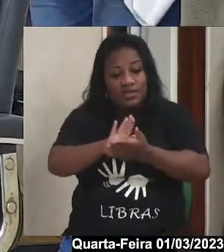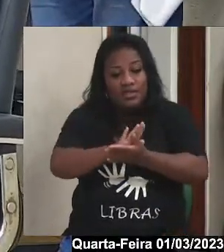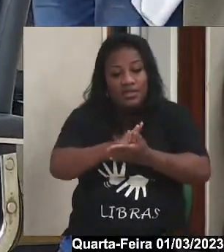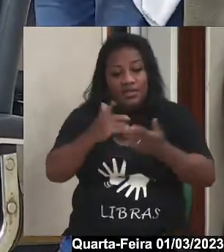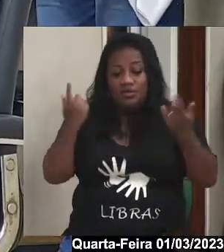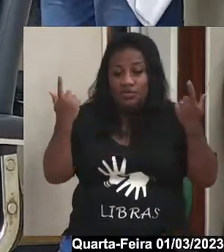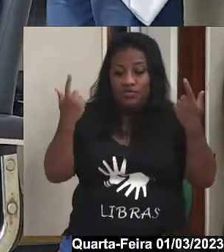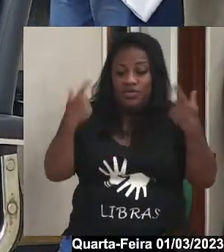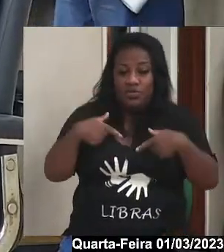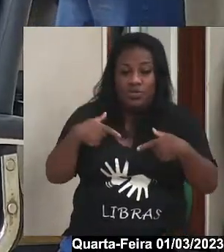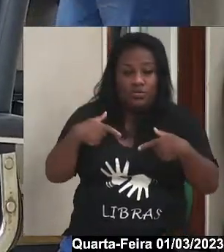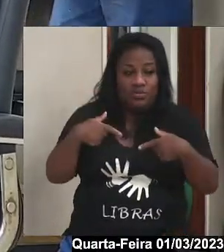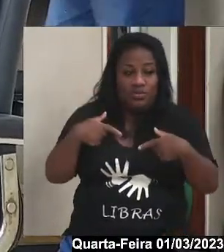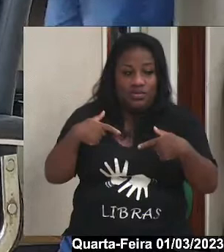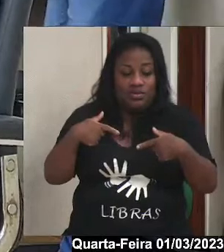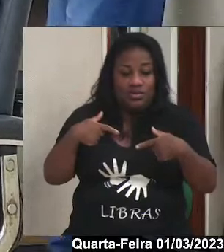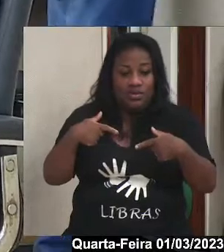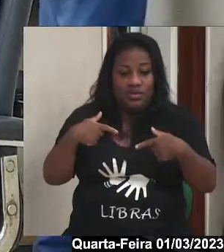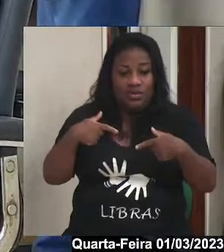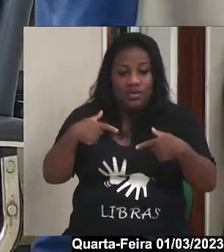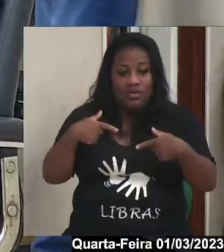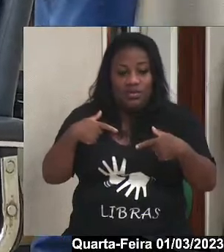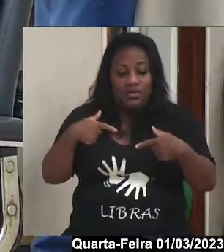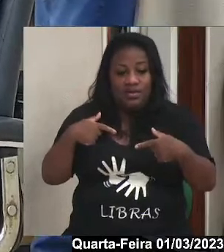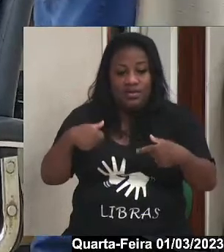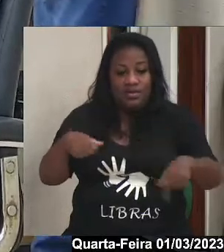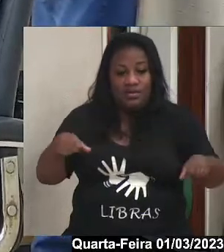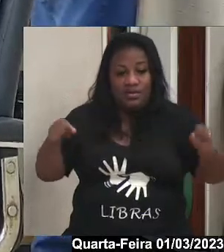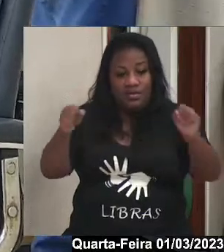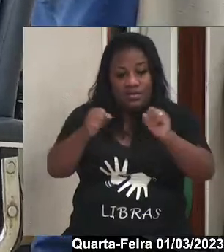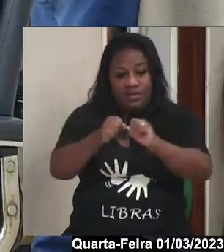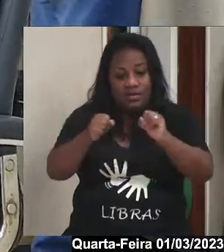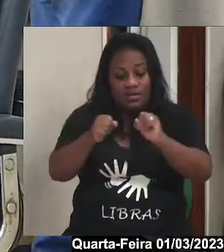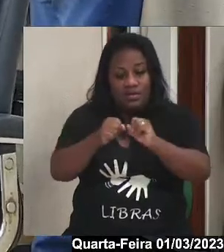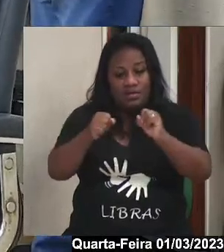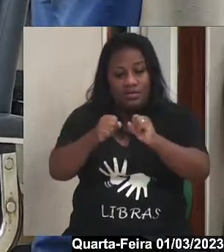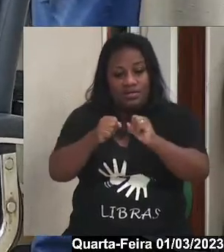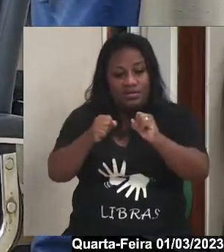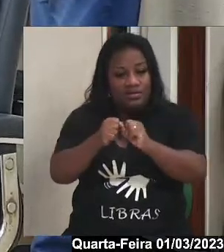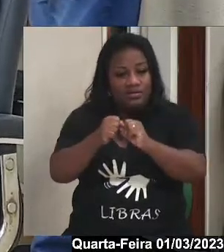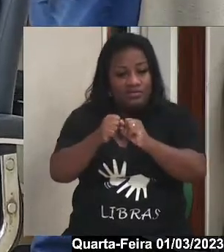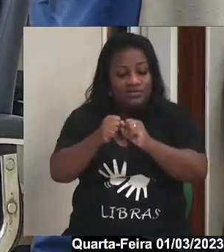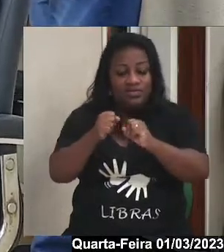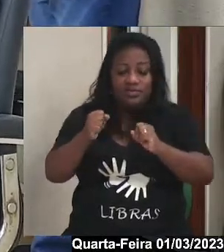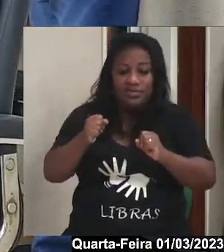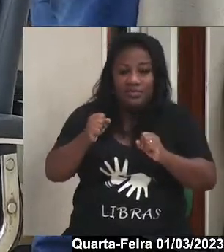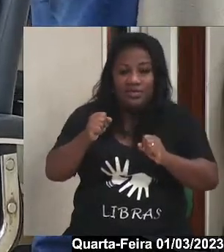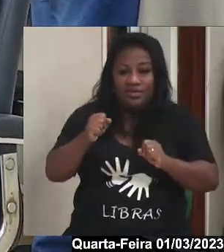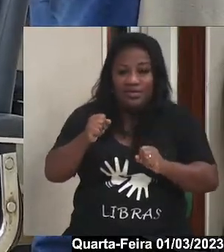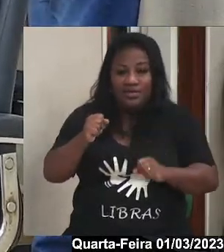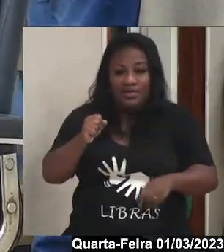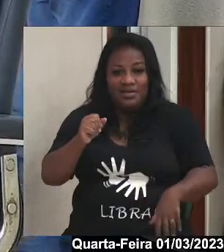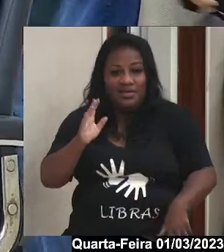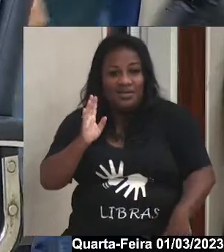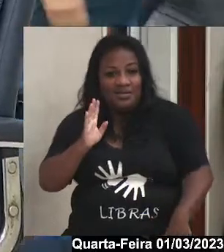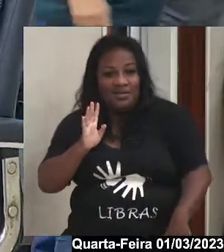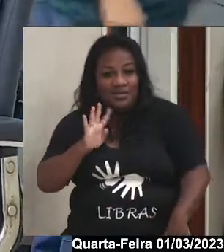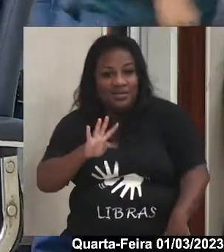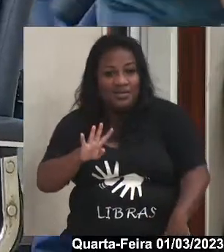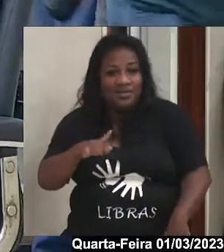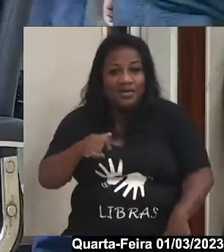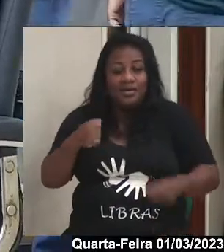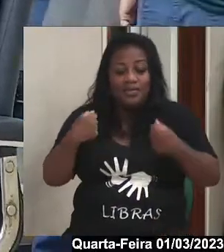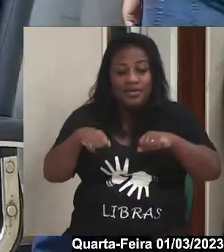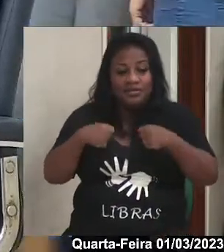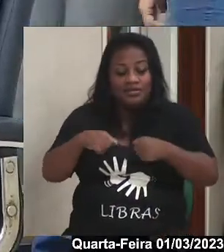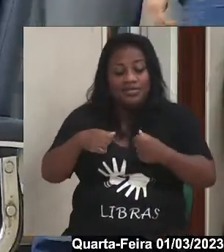a nossa cidade. E vir aqui fazer esse discurso barato é populismo. Então a gente precisa ter responsabilidade